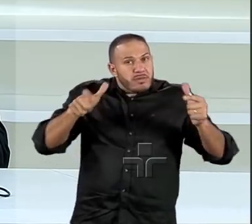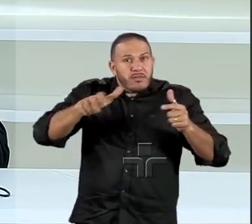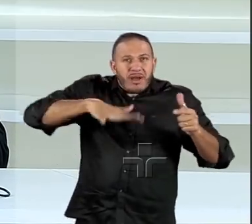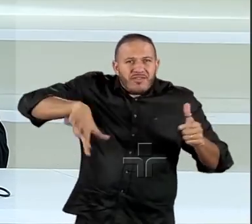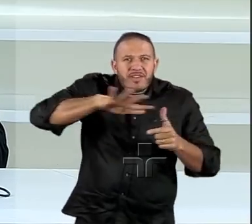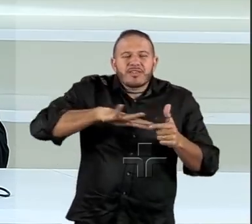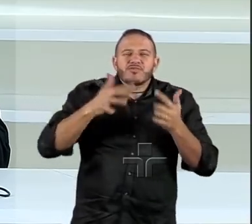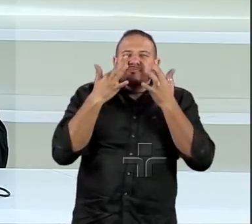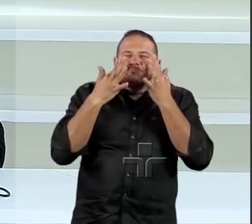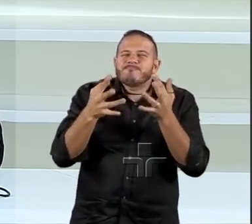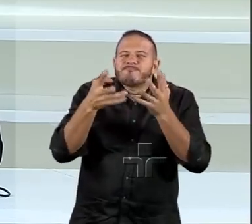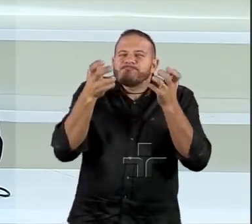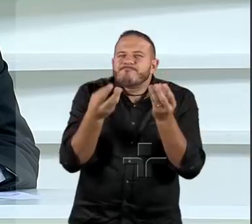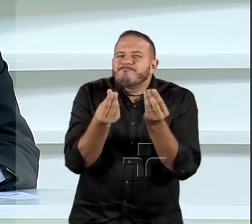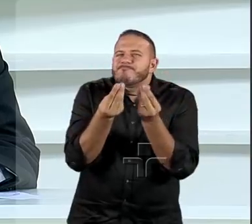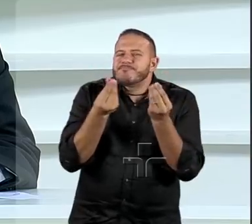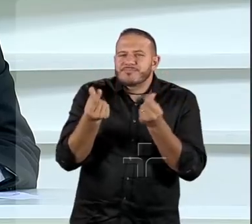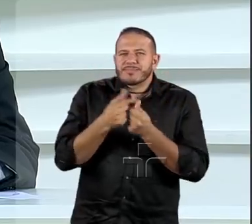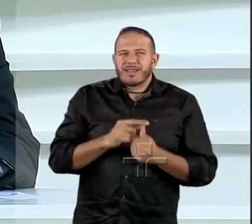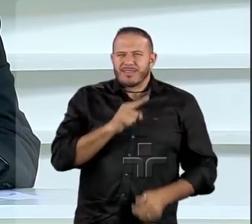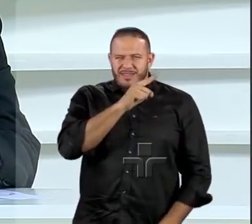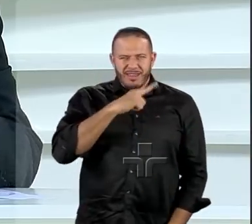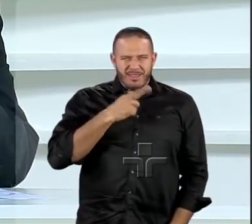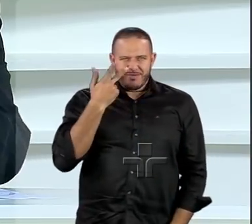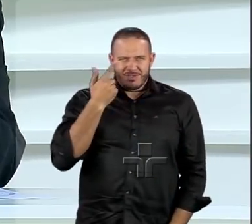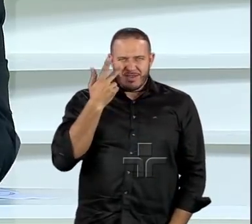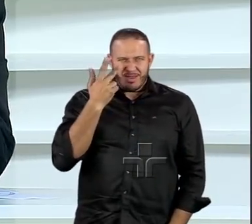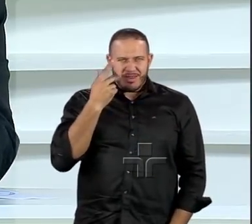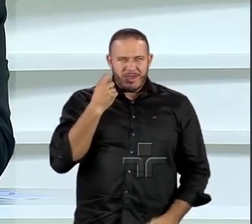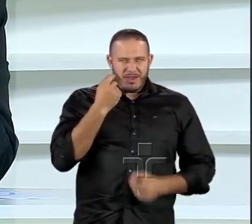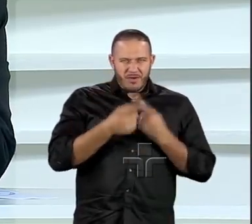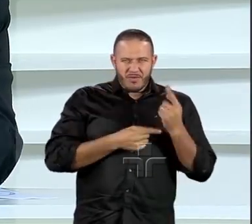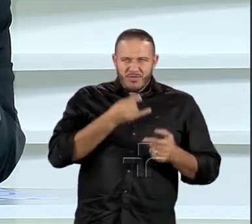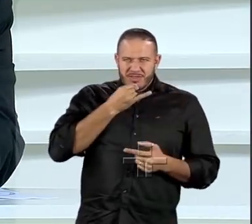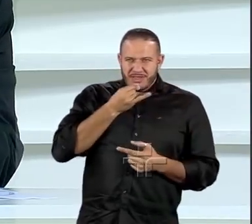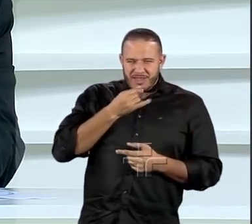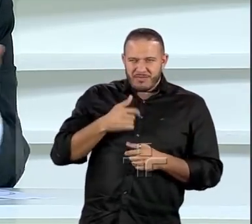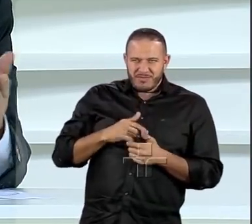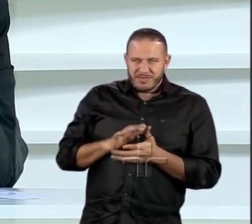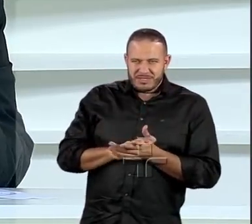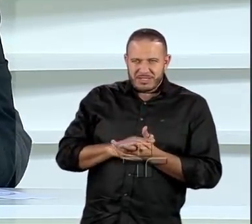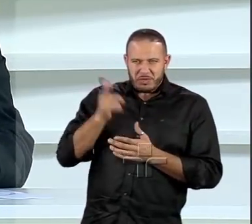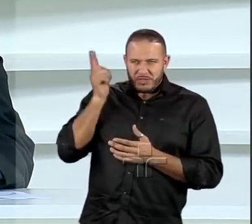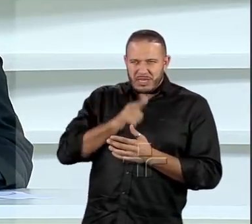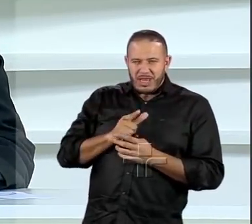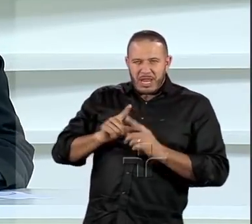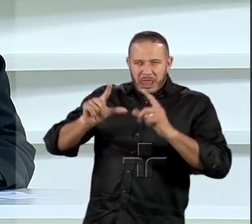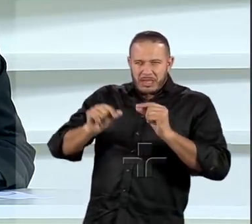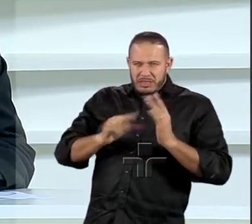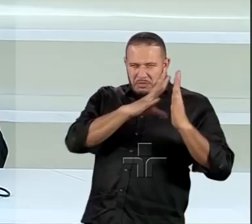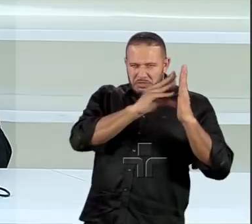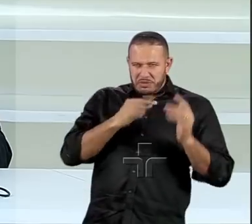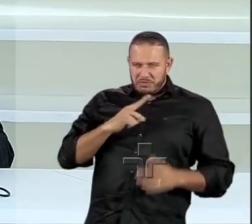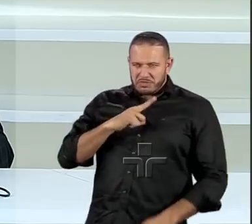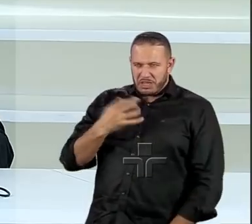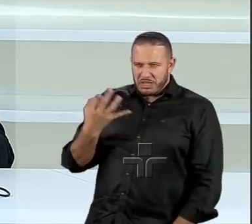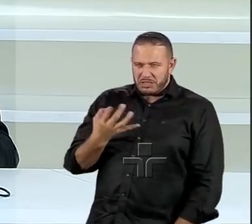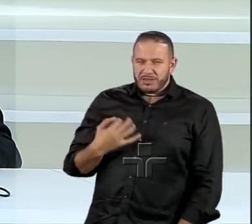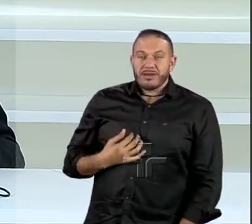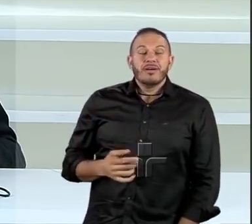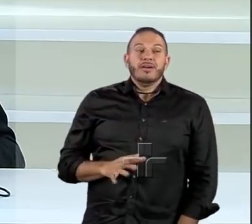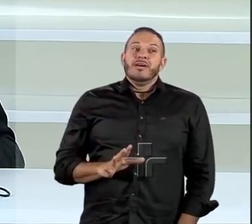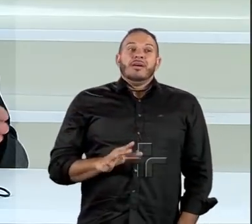nos apropriamos. Tem no Ceará algum exemplo, por exemplo, de diminuir acidente de trânsito, por exemplo? O